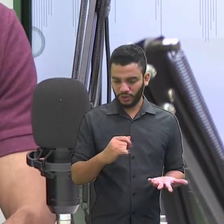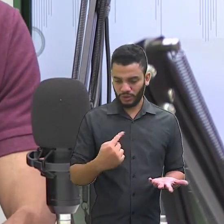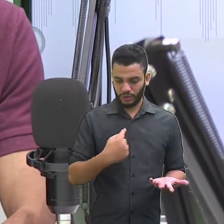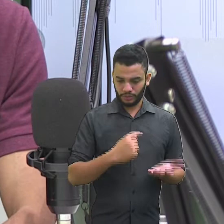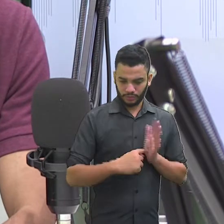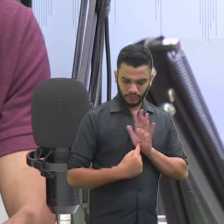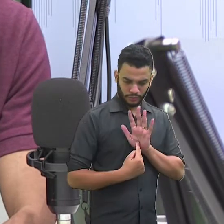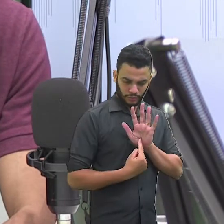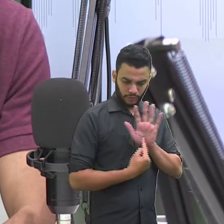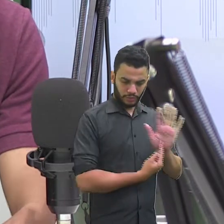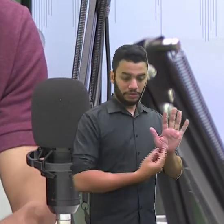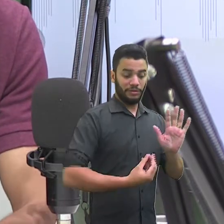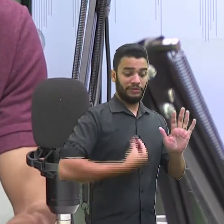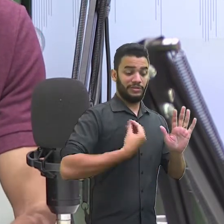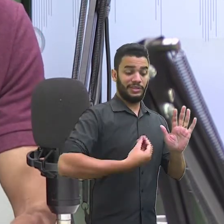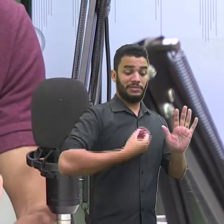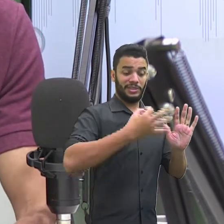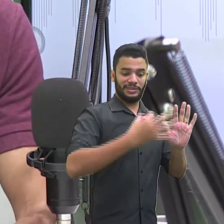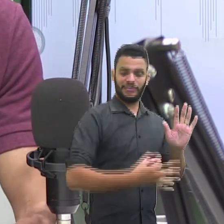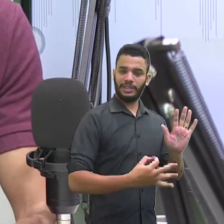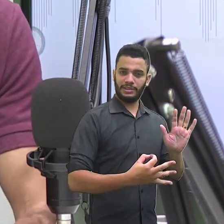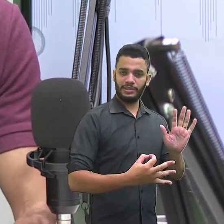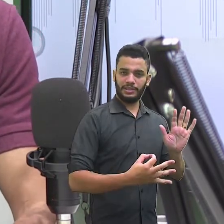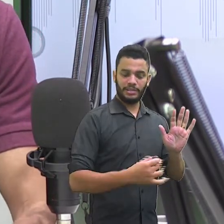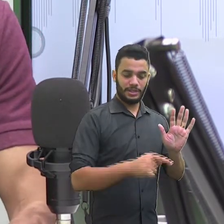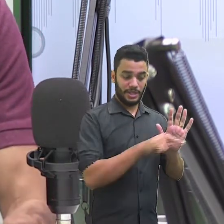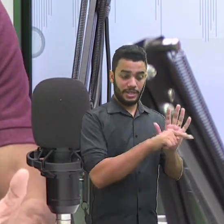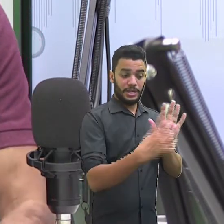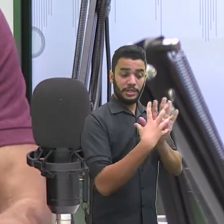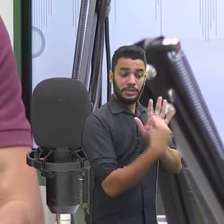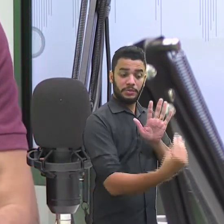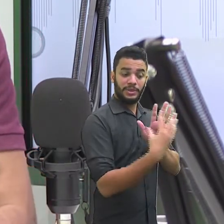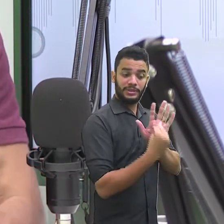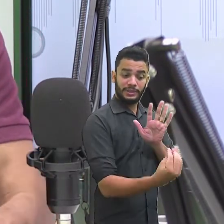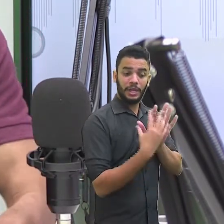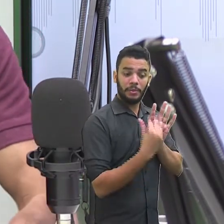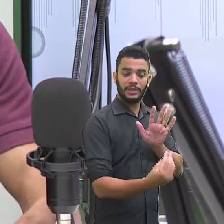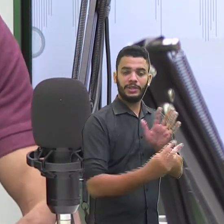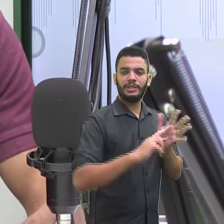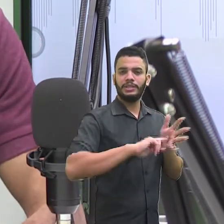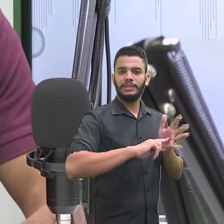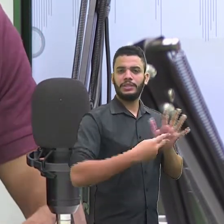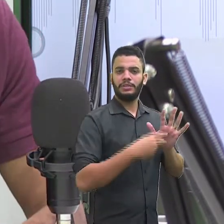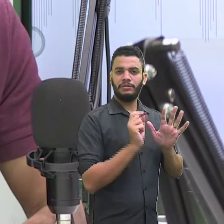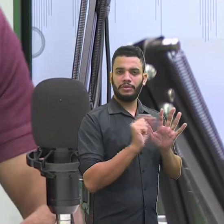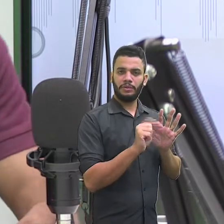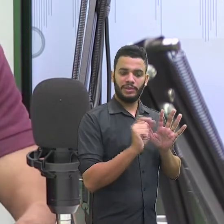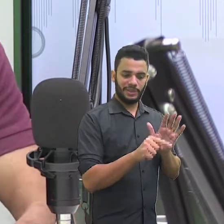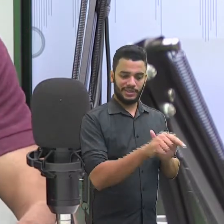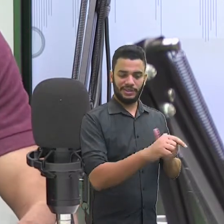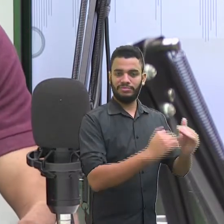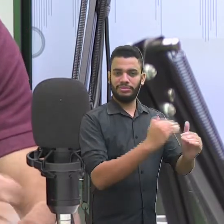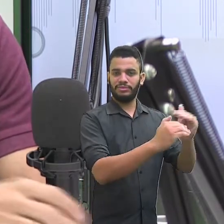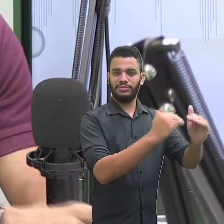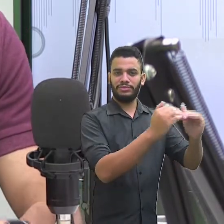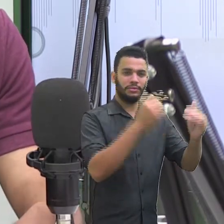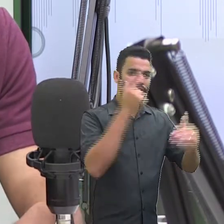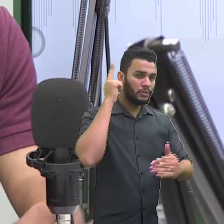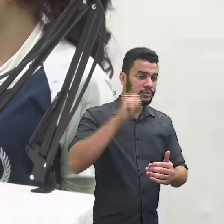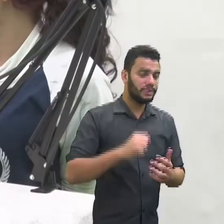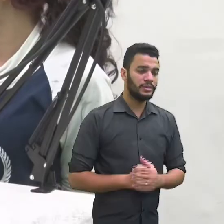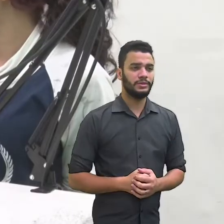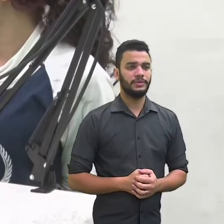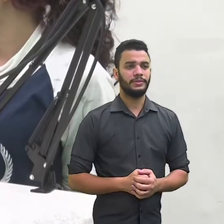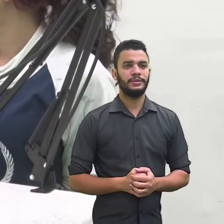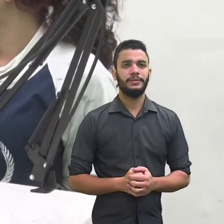próprios não fazemos. Exatamente. Isso, então, nos descredibiliza diante dos filhos. E eu vejo que essa